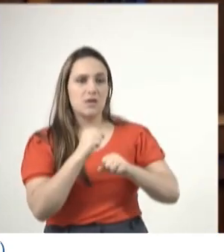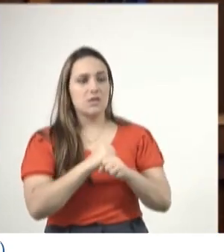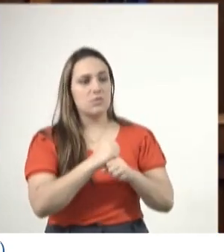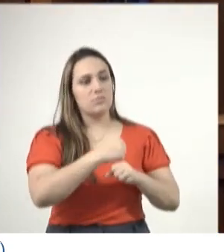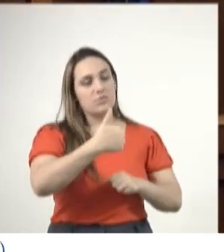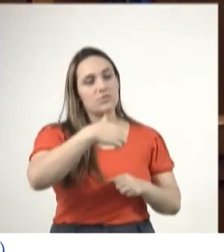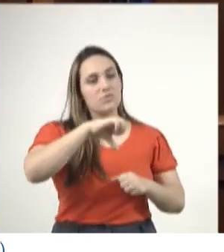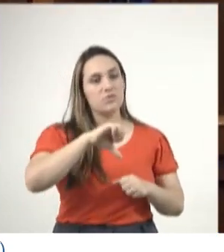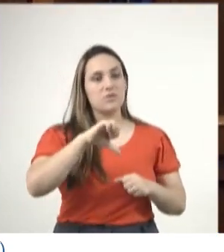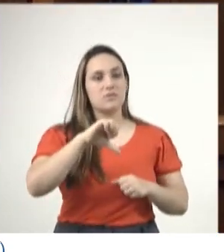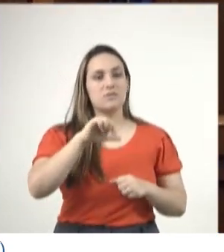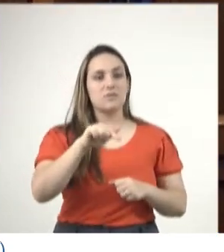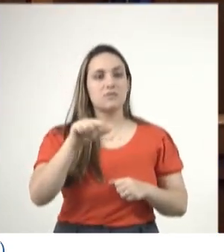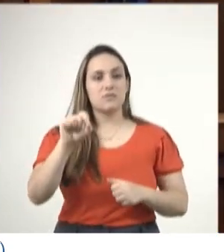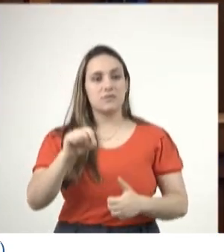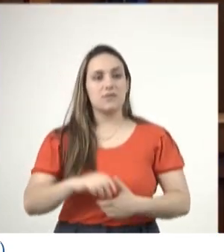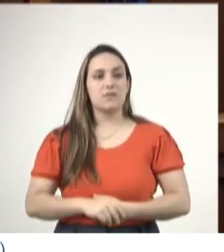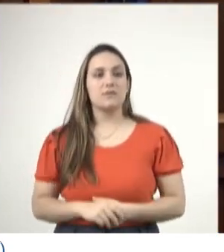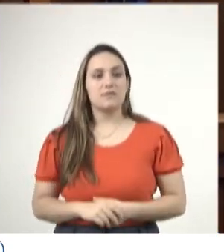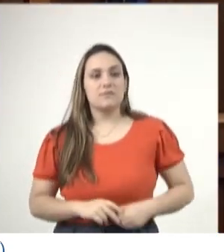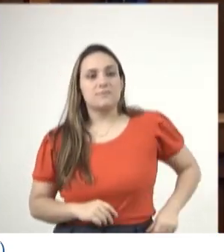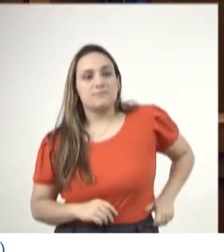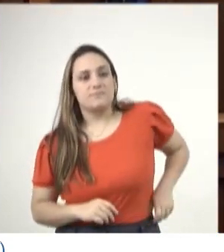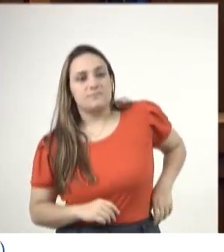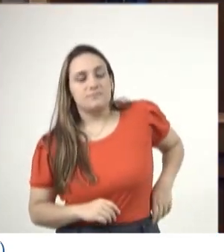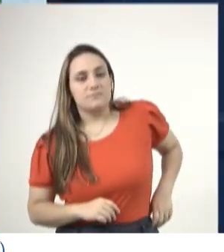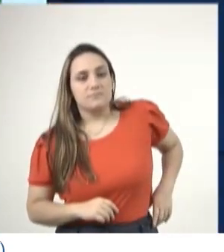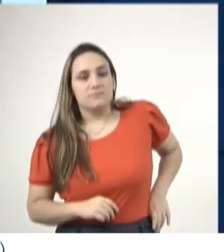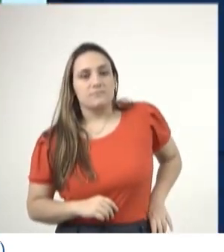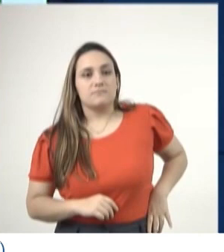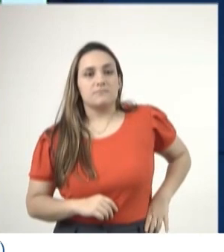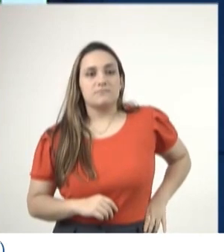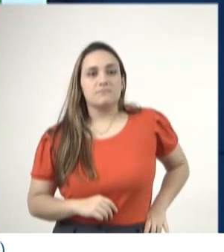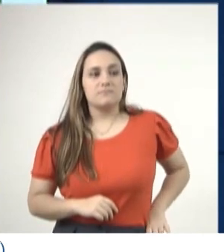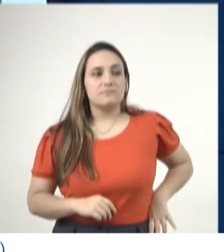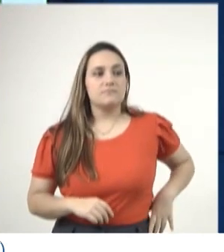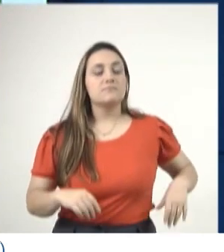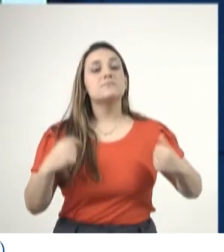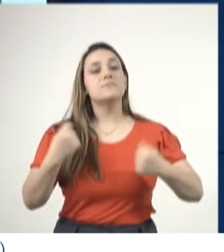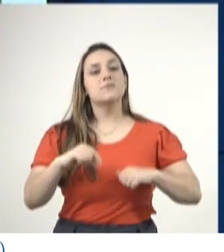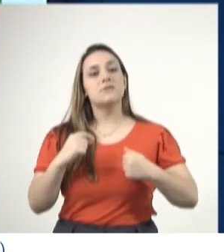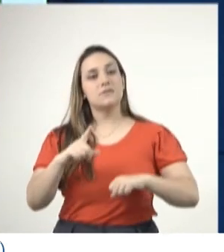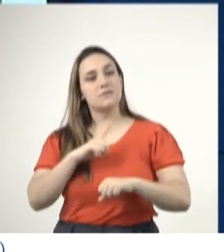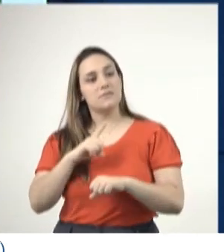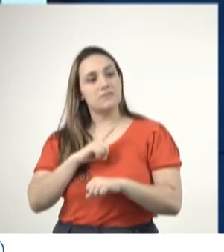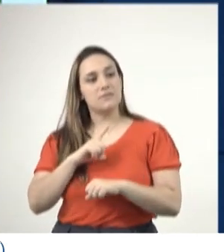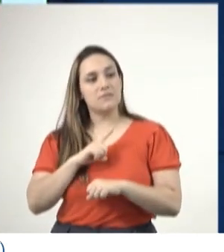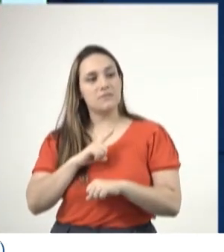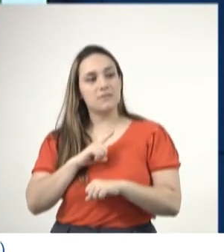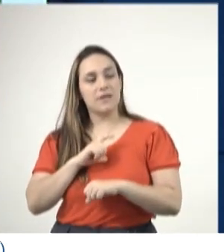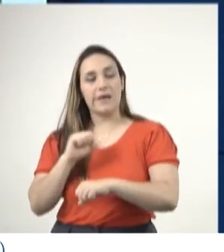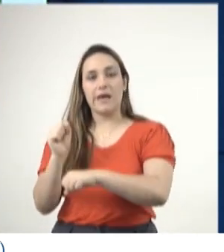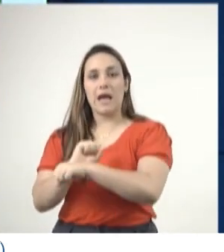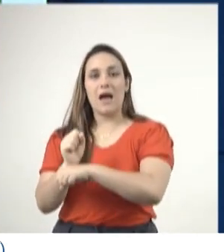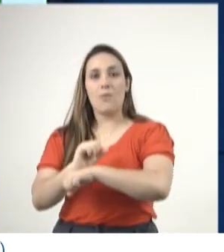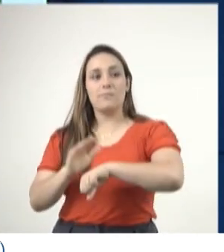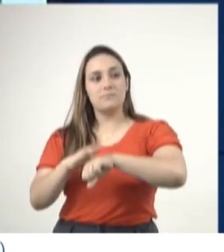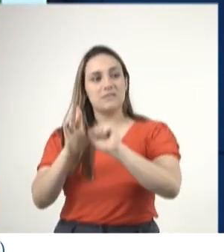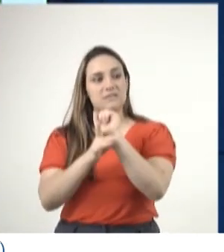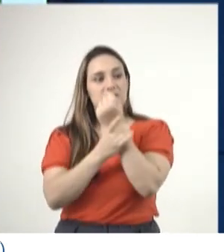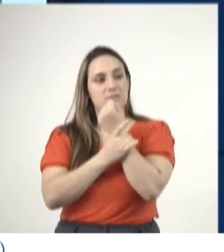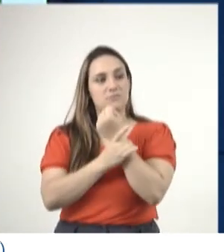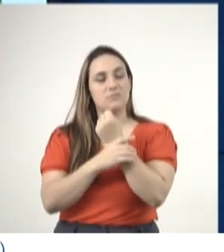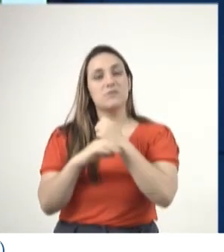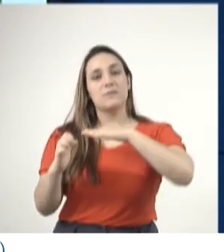Então, incentiva a criação de veículos mais seguros. Quem conhece a Volvo? A Volvo, hoje, produz